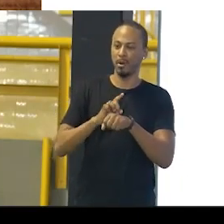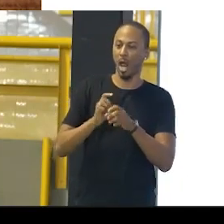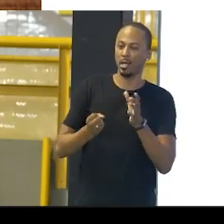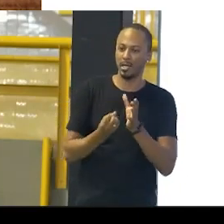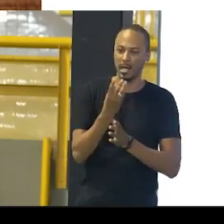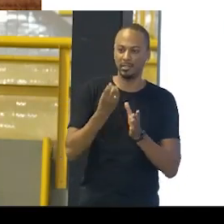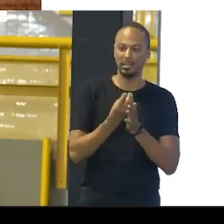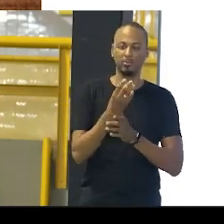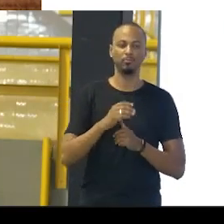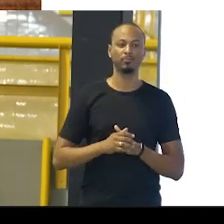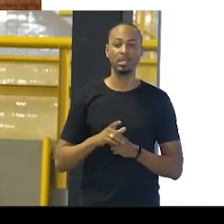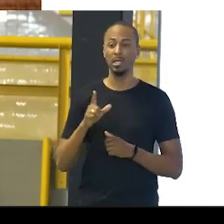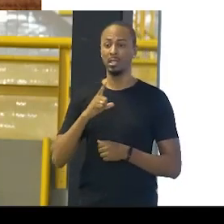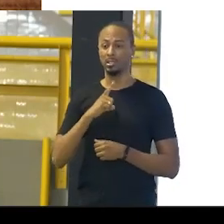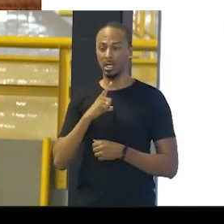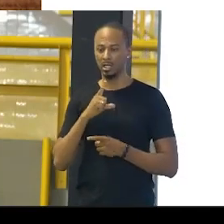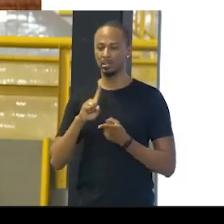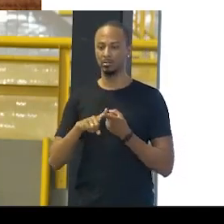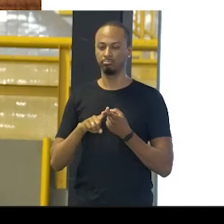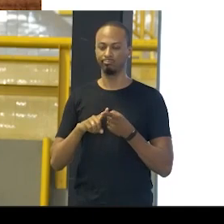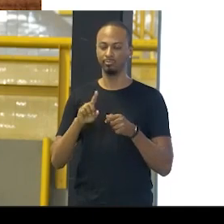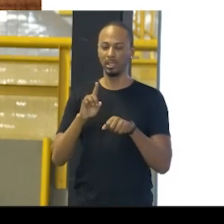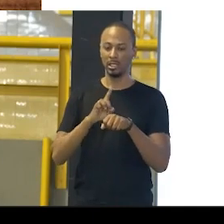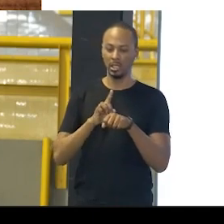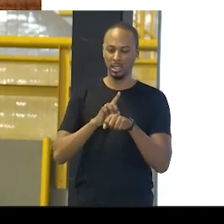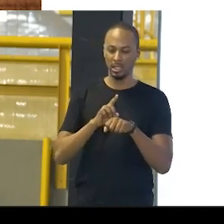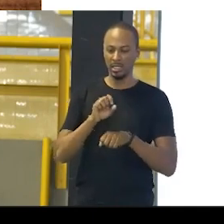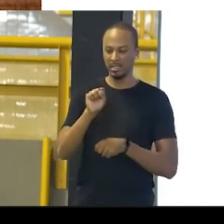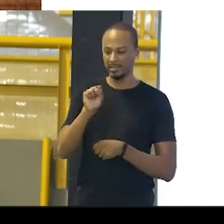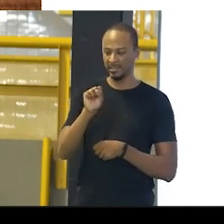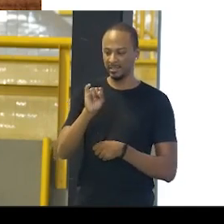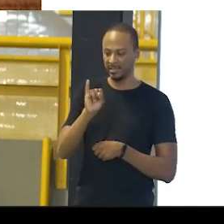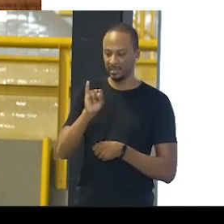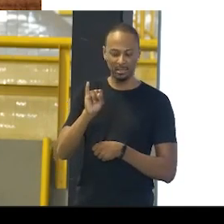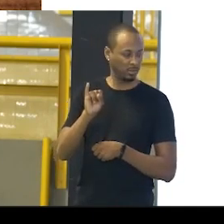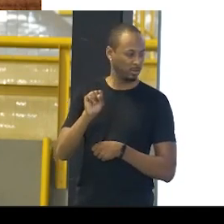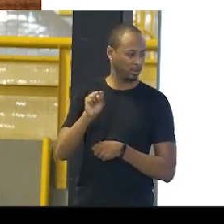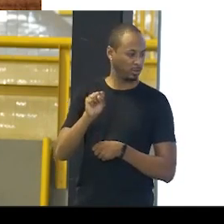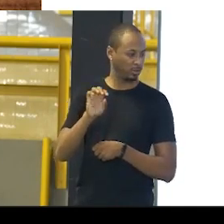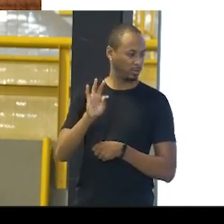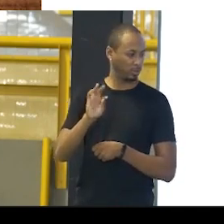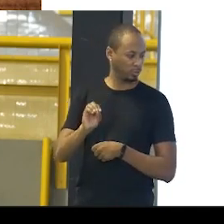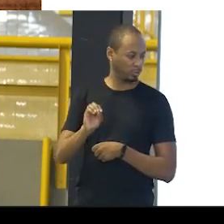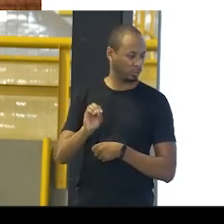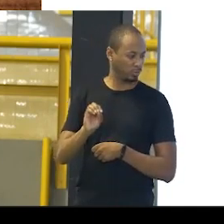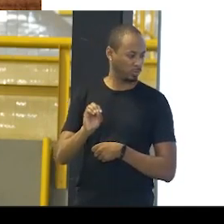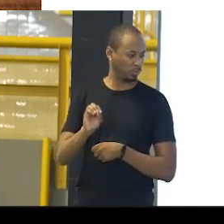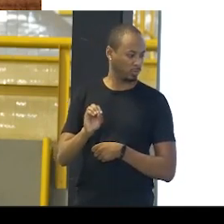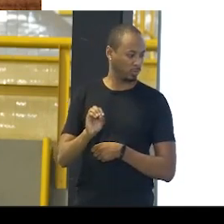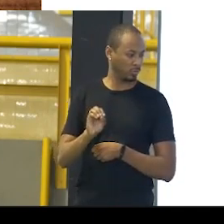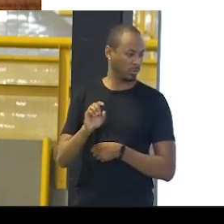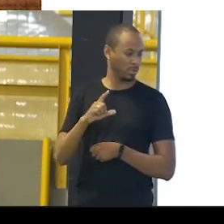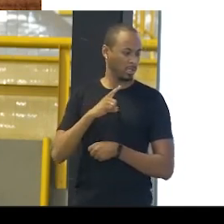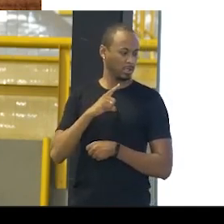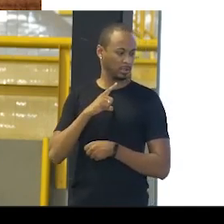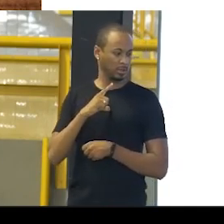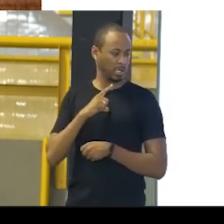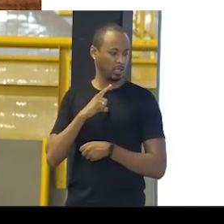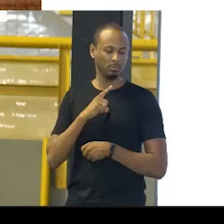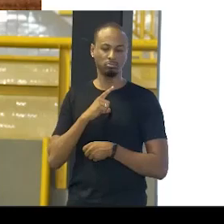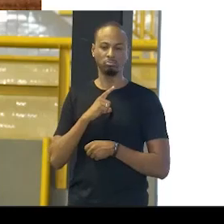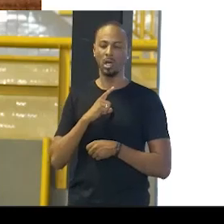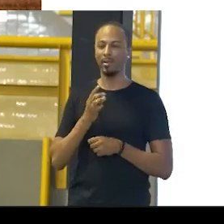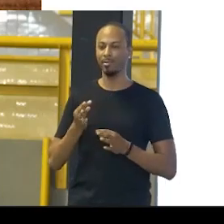é uma rocha. E para atingir essa rocha, foi desenvolvida toda essa tecnologia. Custo mais baixo,